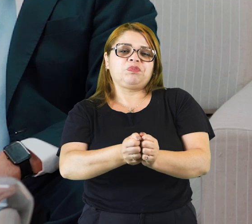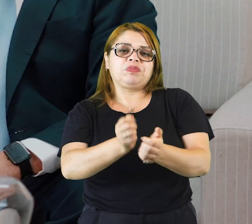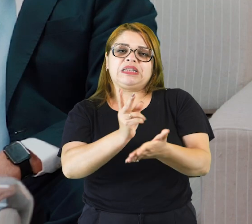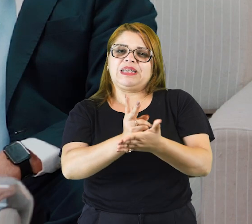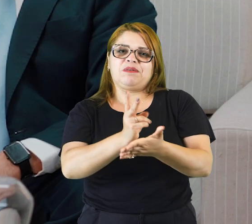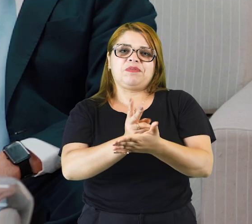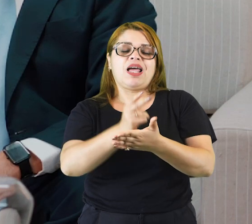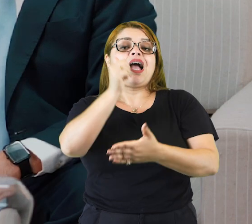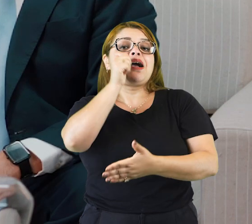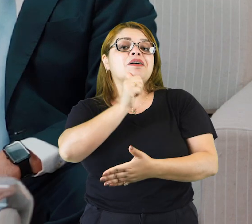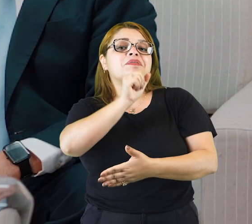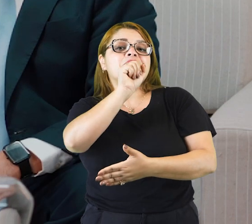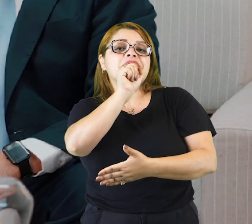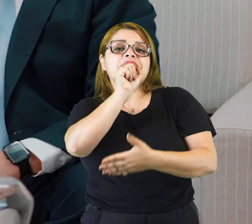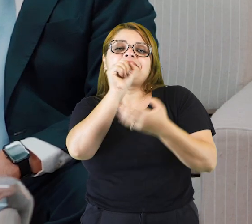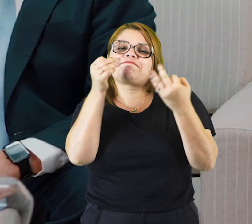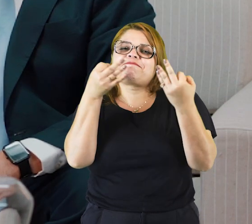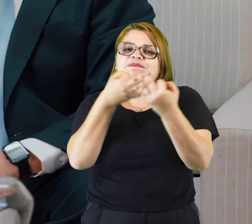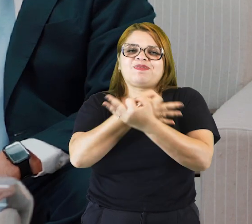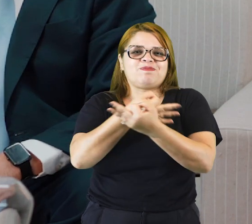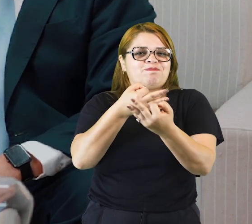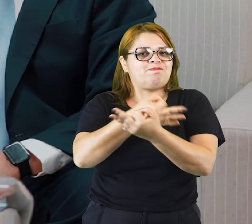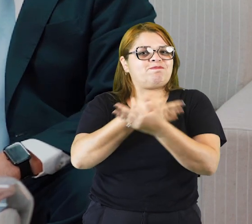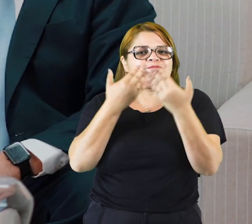Mãe, a senhora é incrível.